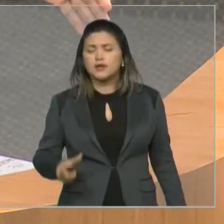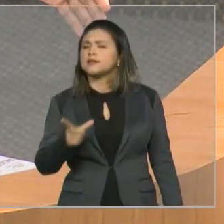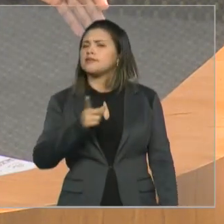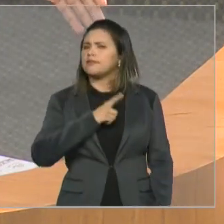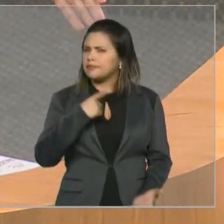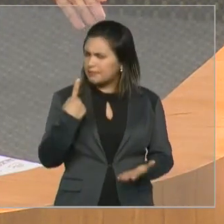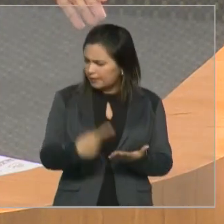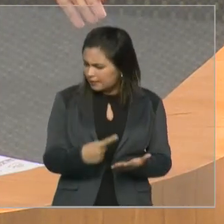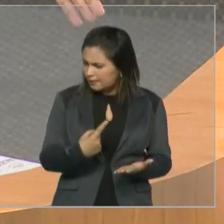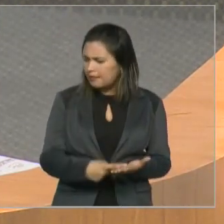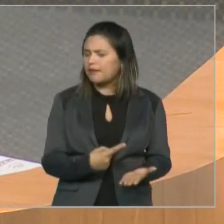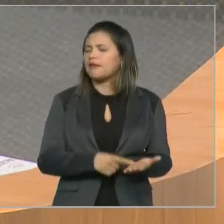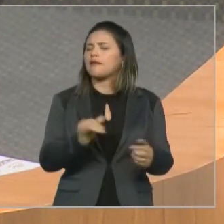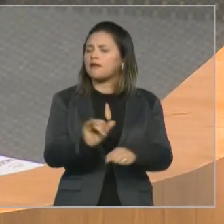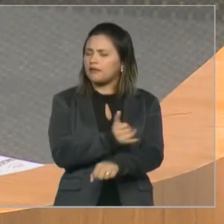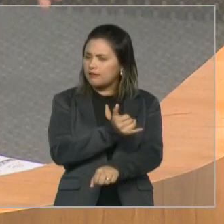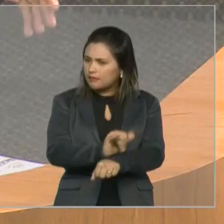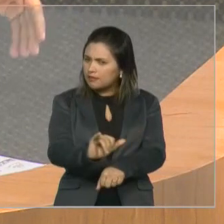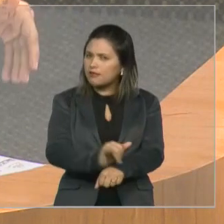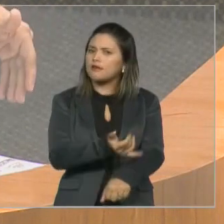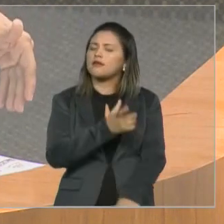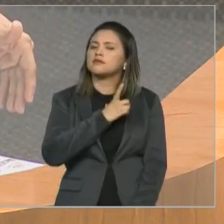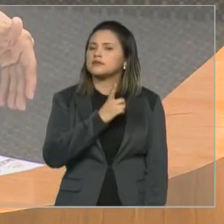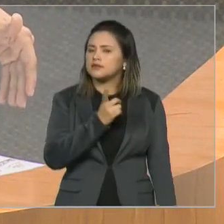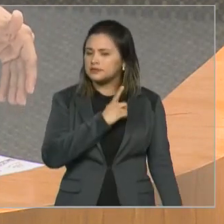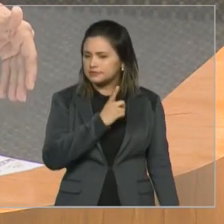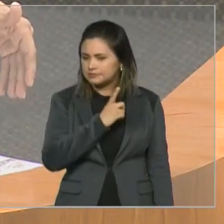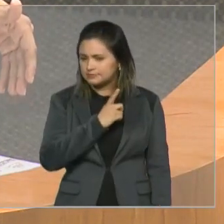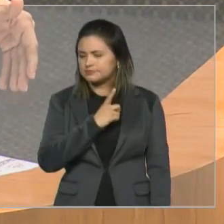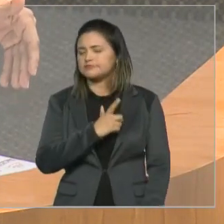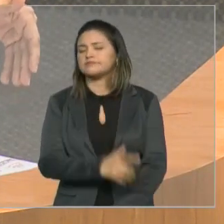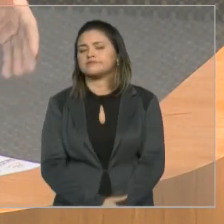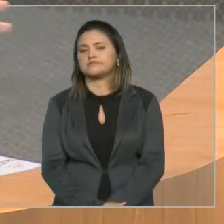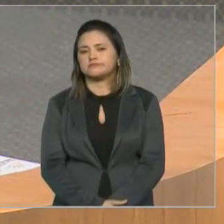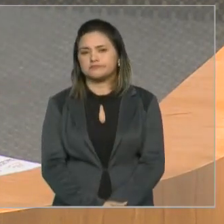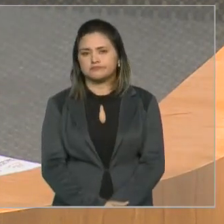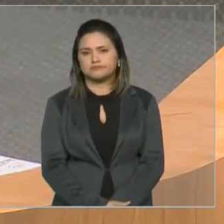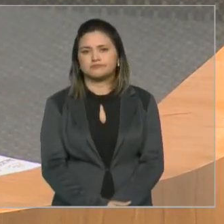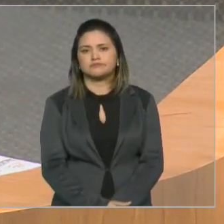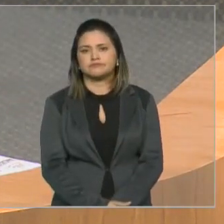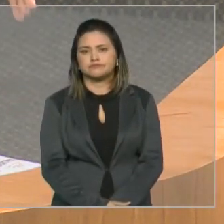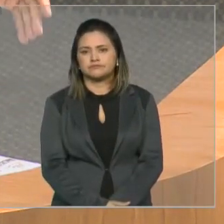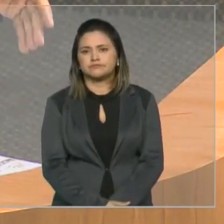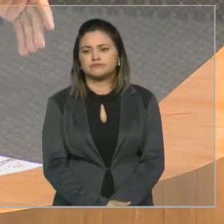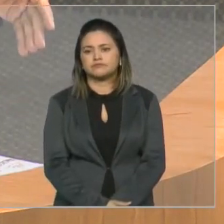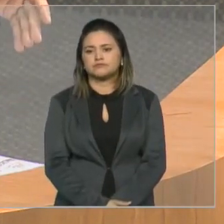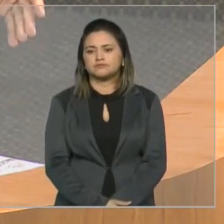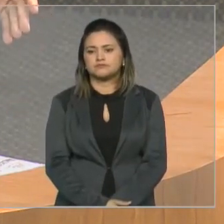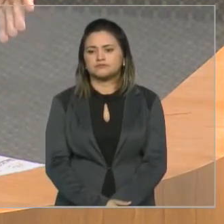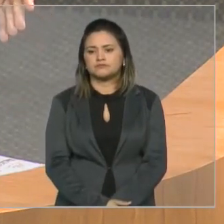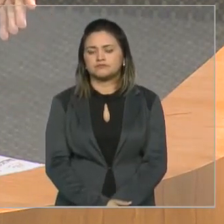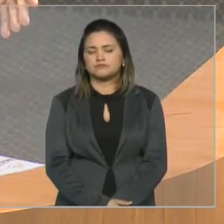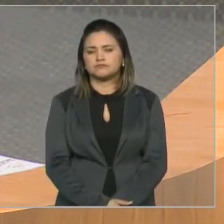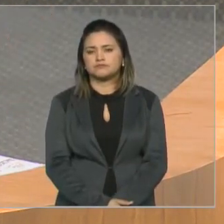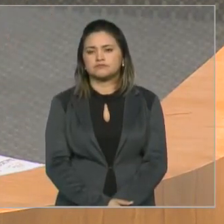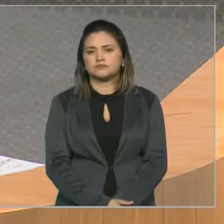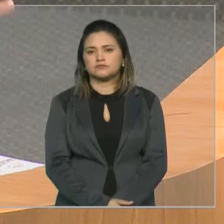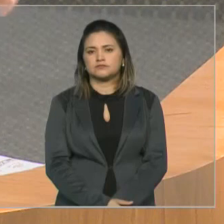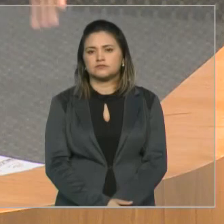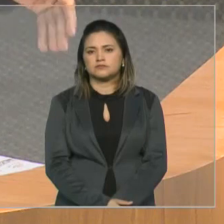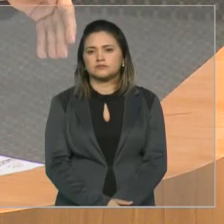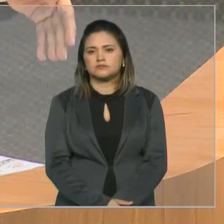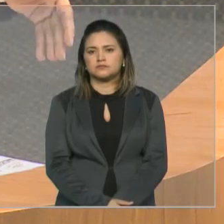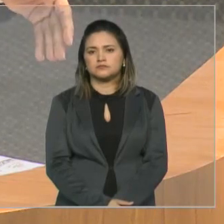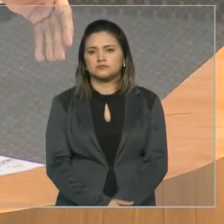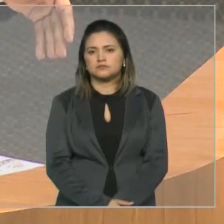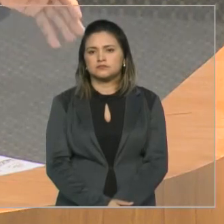alguma estratégia. Senão não iria colocar esses 500 mil reais, se não tivesse uma outra possibilidade. Inclusive até